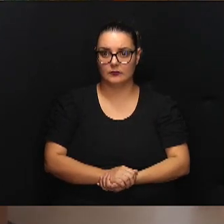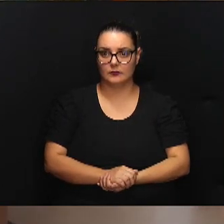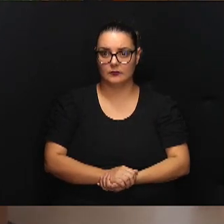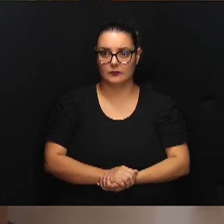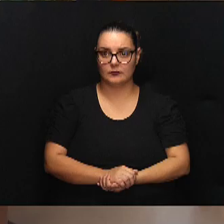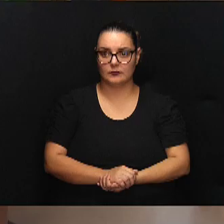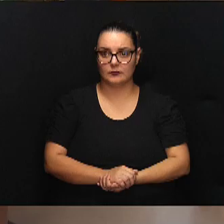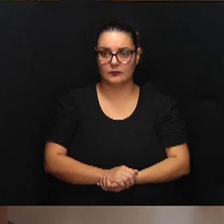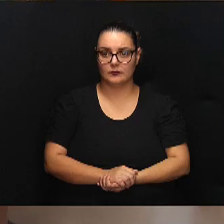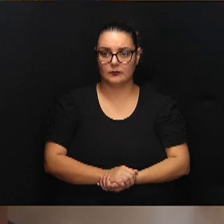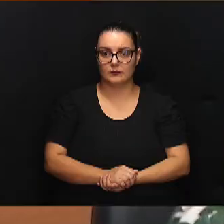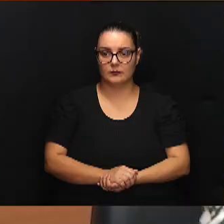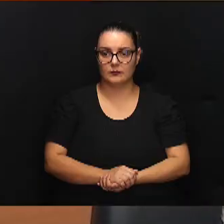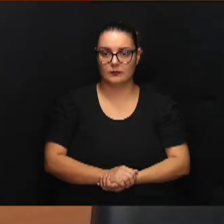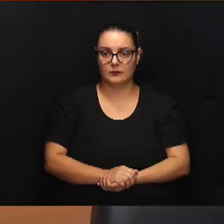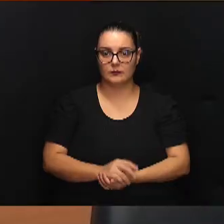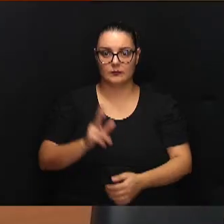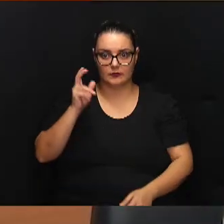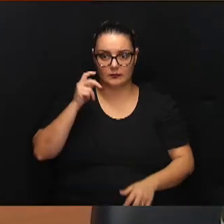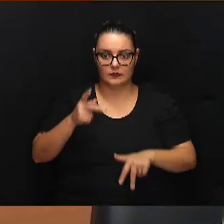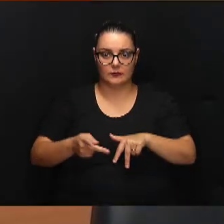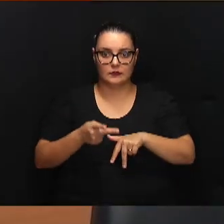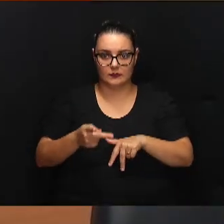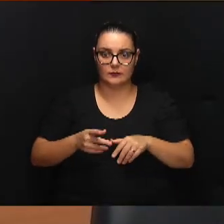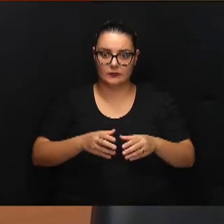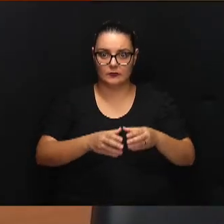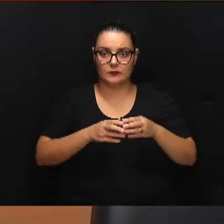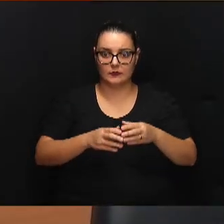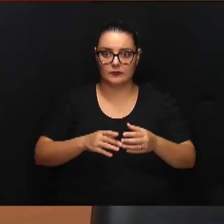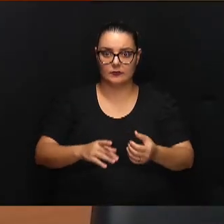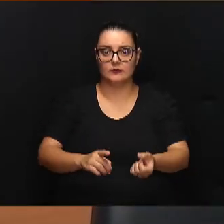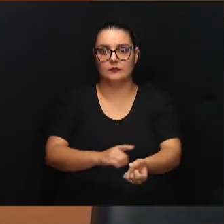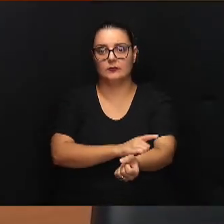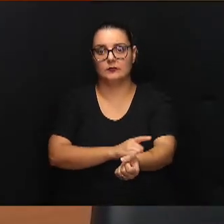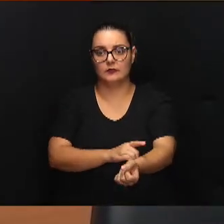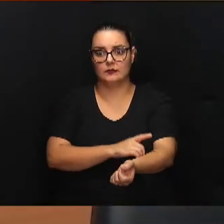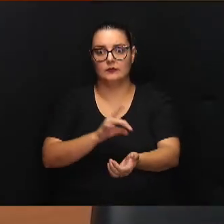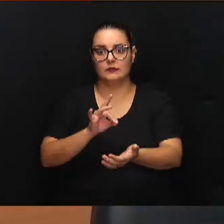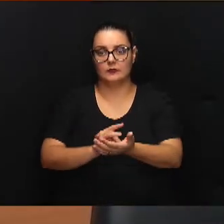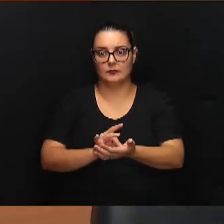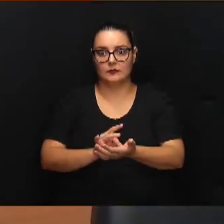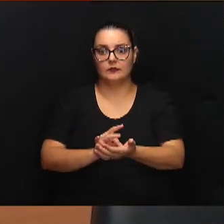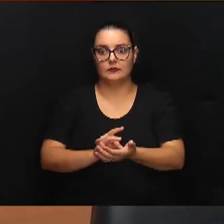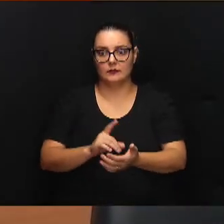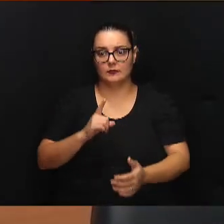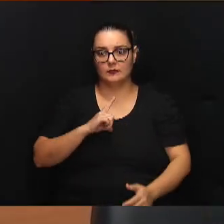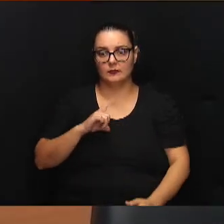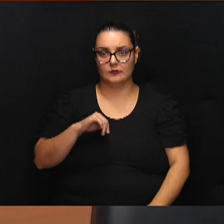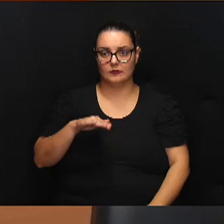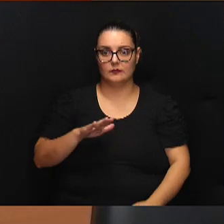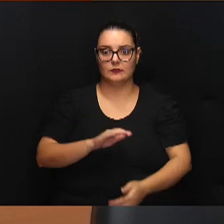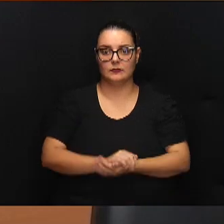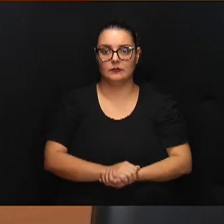A gente ouvindo o depoimento de quem convive com diabetes, né, a gente realmente tem muito mais